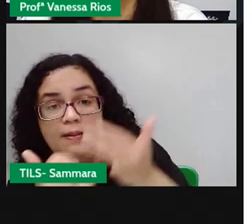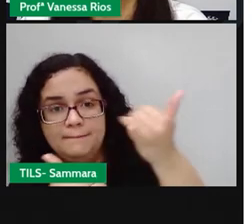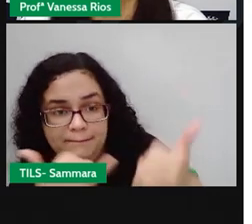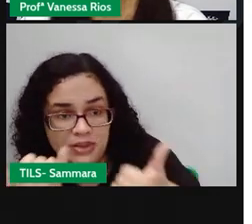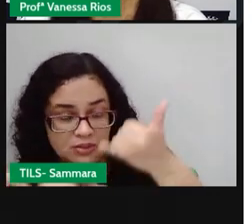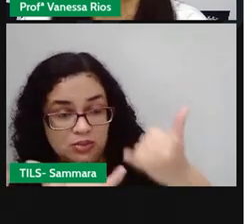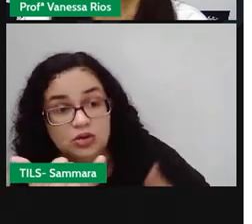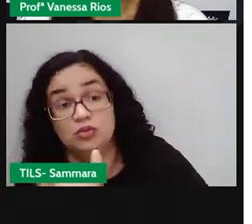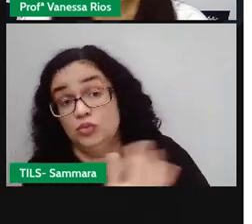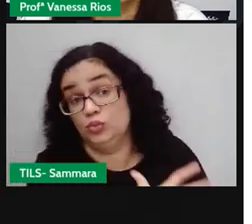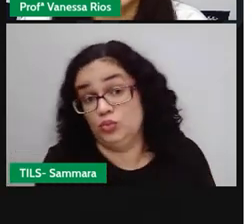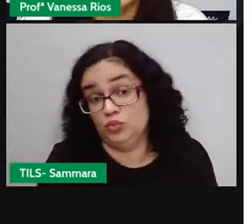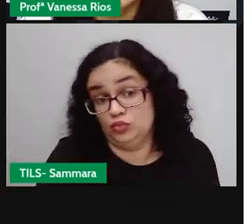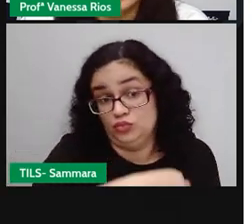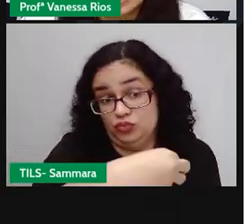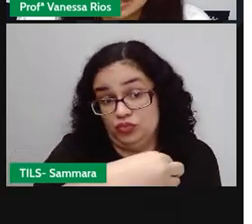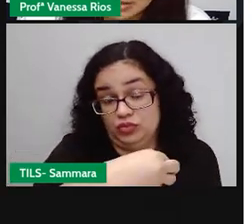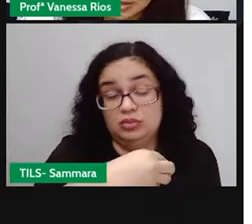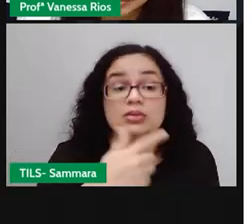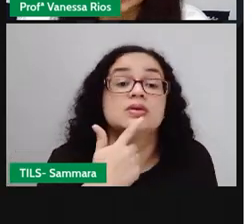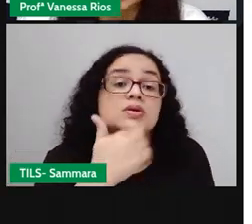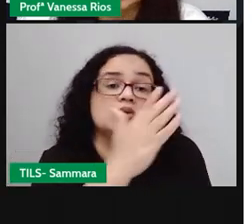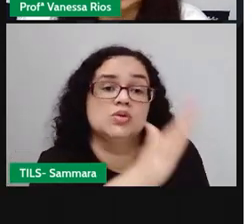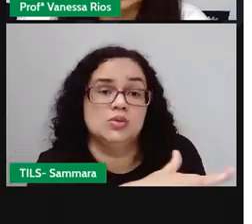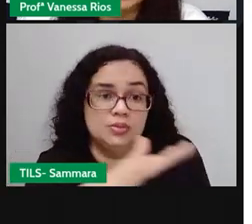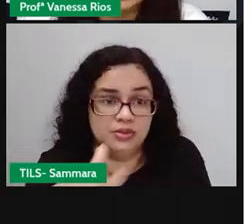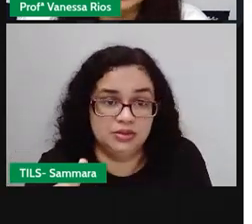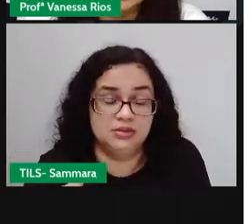dar para o filho, né, para dar para alguma criança.